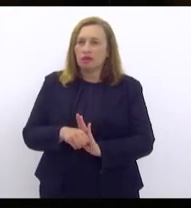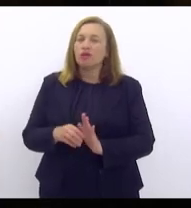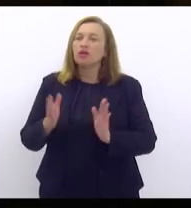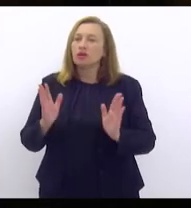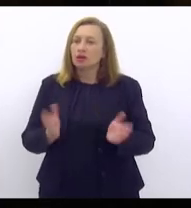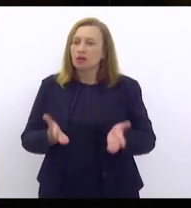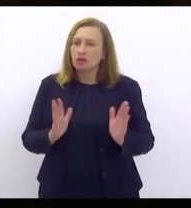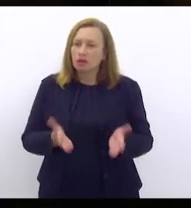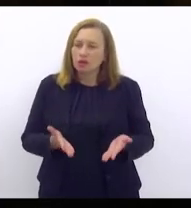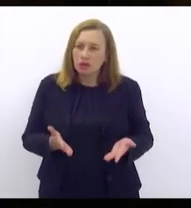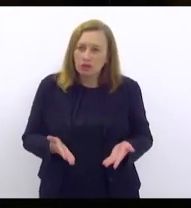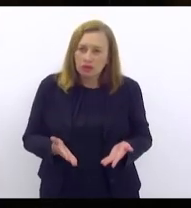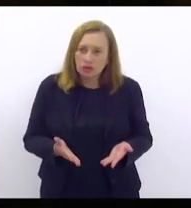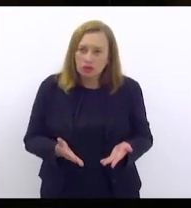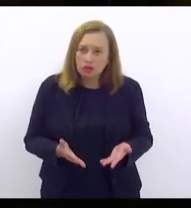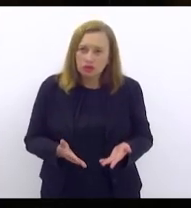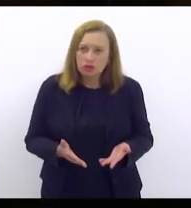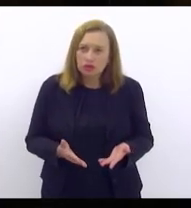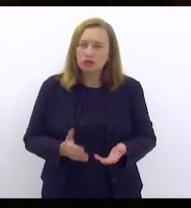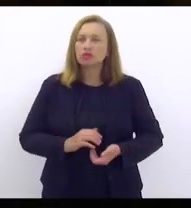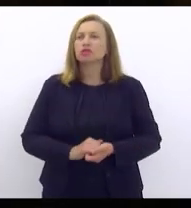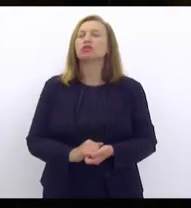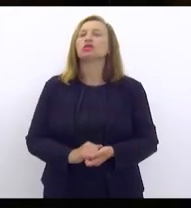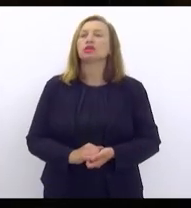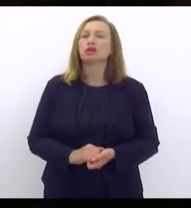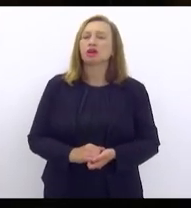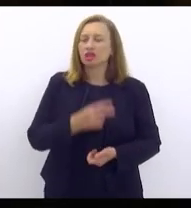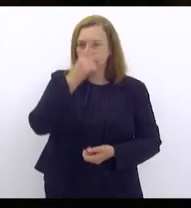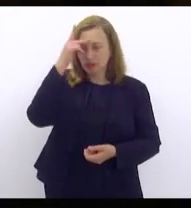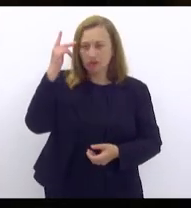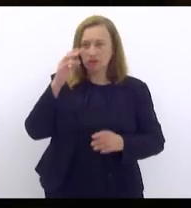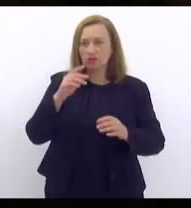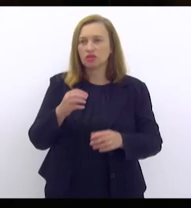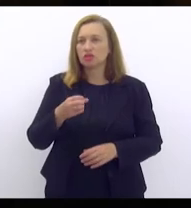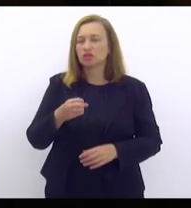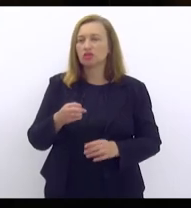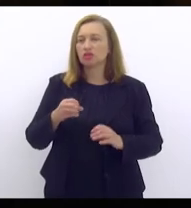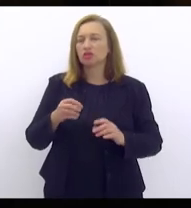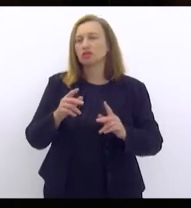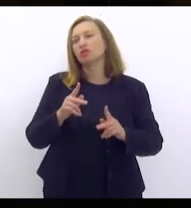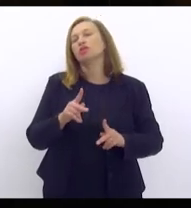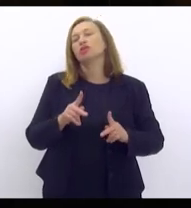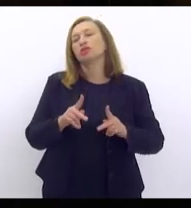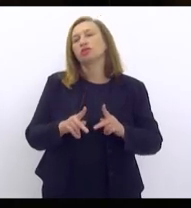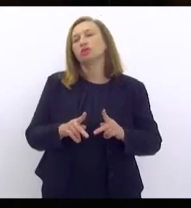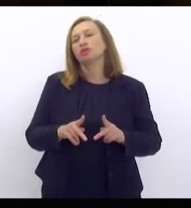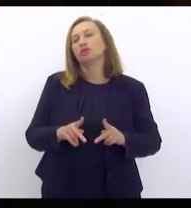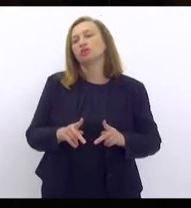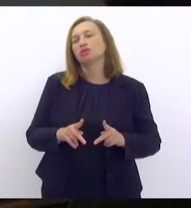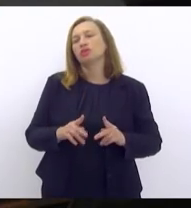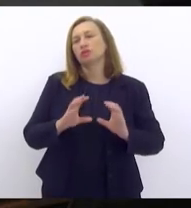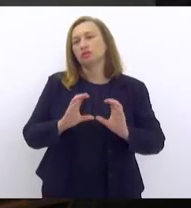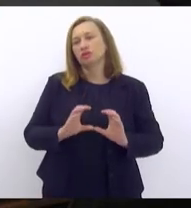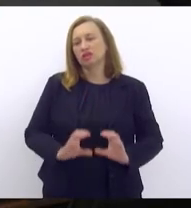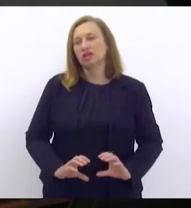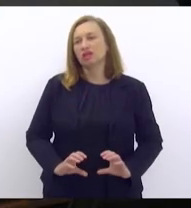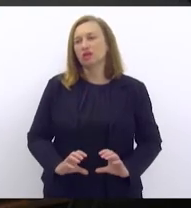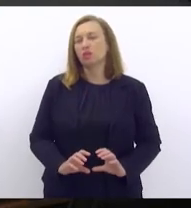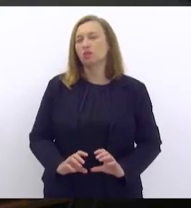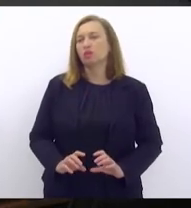atinge, deputado Anderson Moraes, as pessoas de bem do nosso estado. E, deputado Pobel, é bom que se diga o seguinte: não